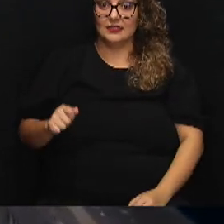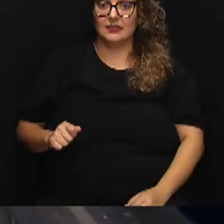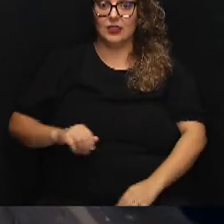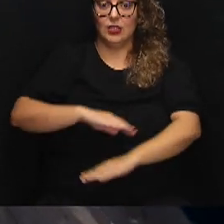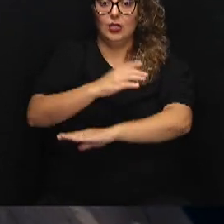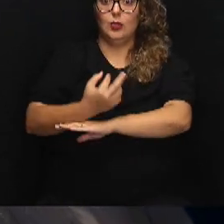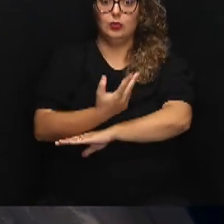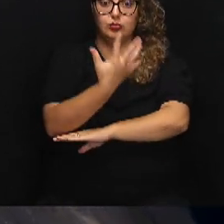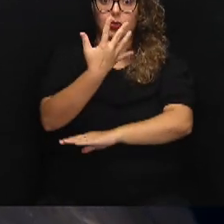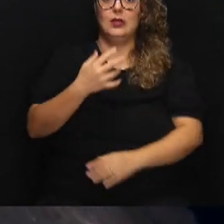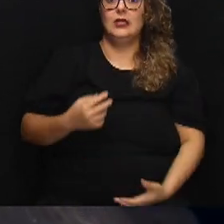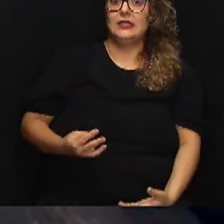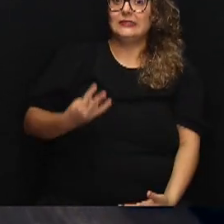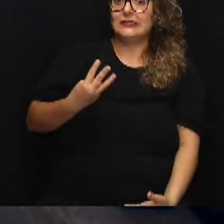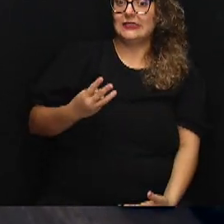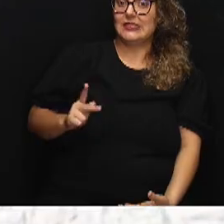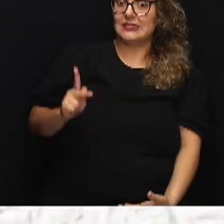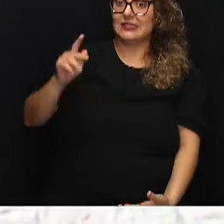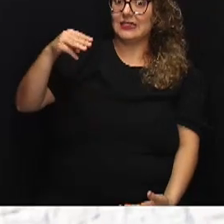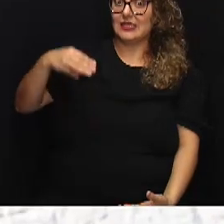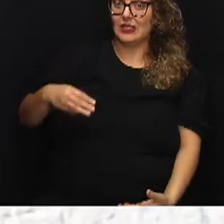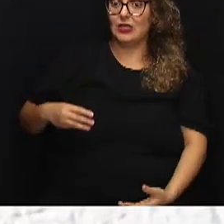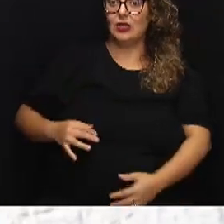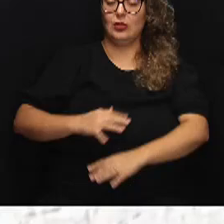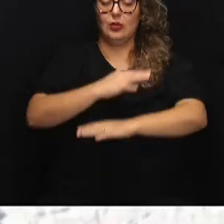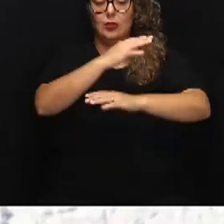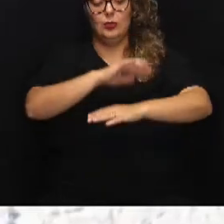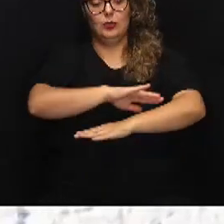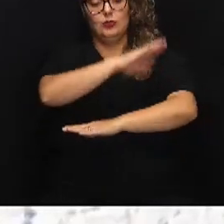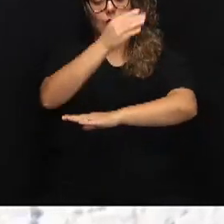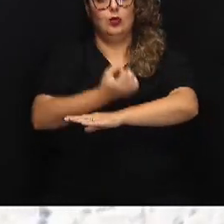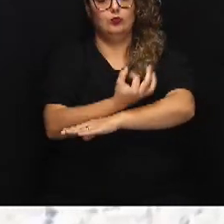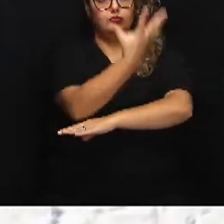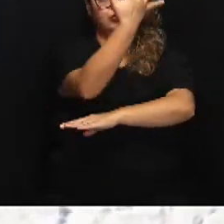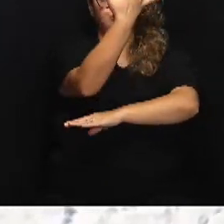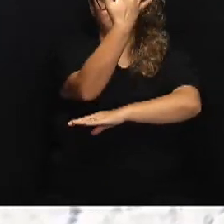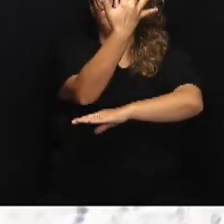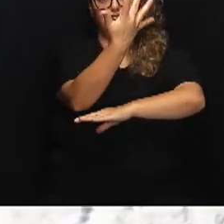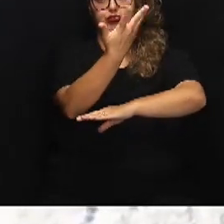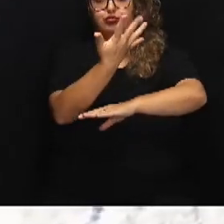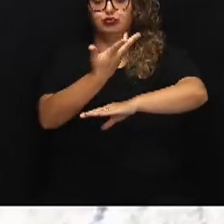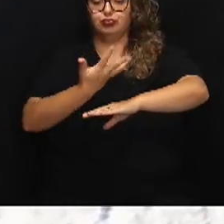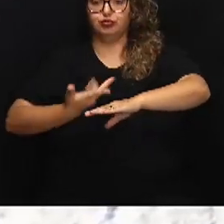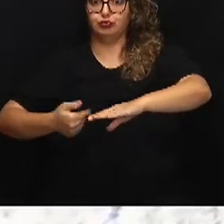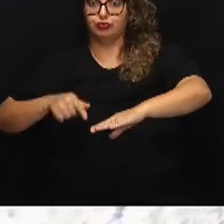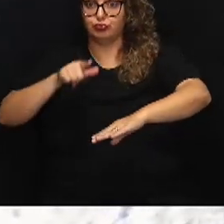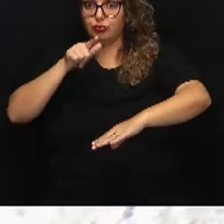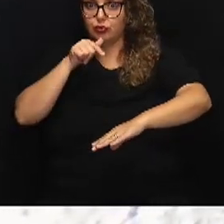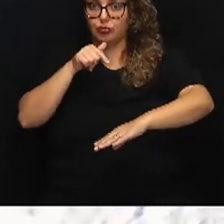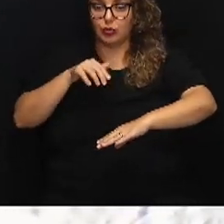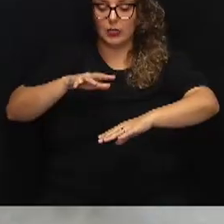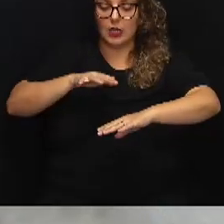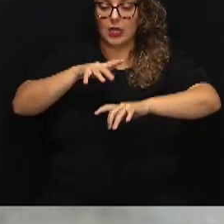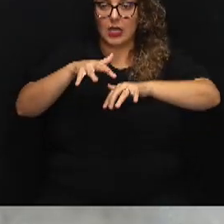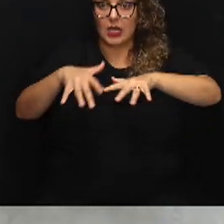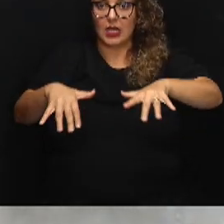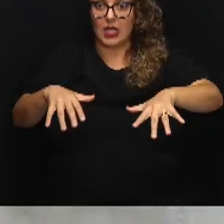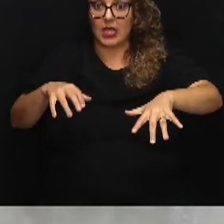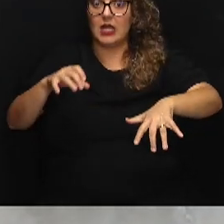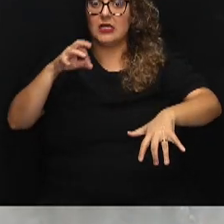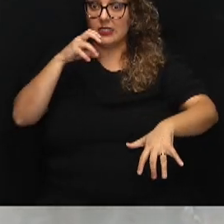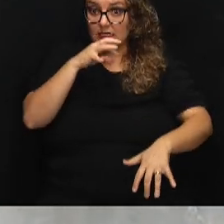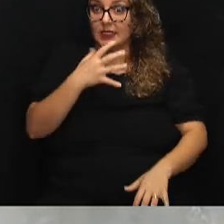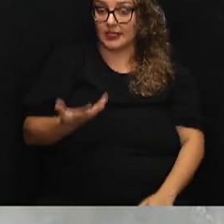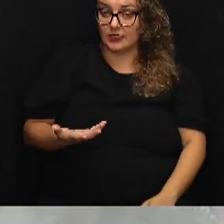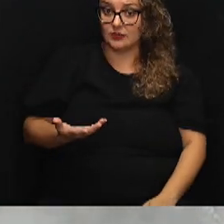da cratera Boca Nova, descendo o Monte Etna. Segundo o Instituto Nacional de Geofísica e Vulcanologia